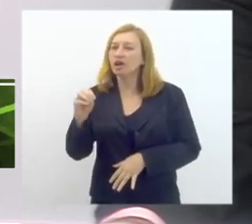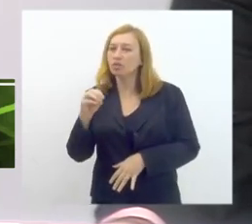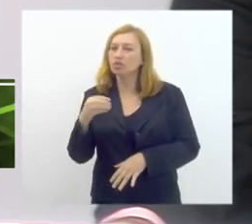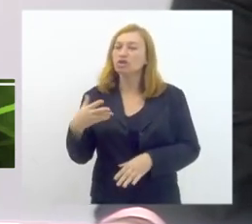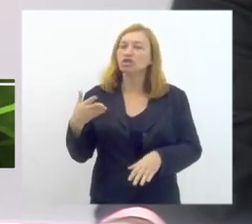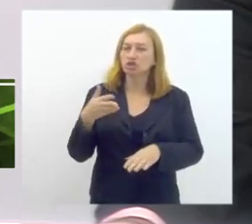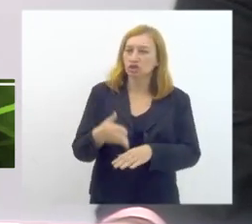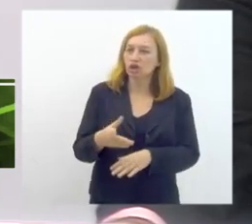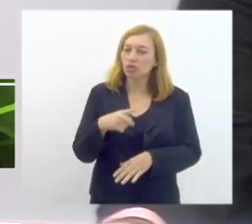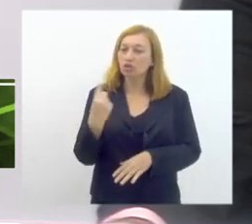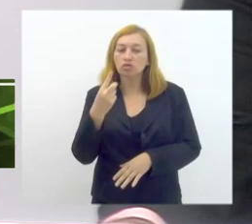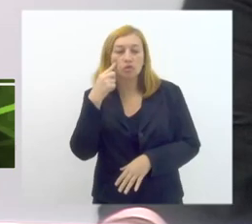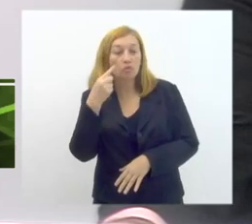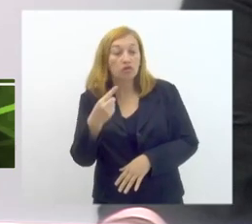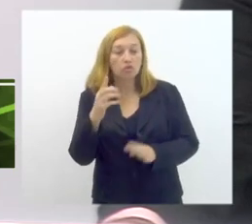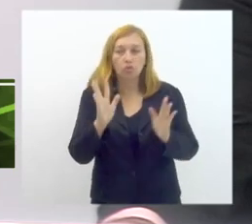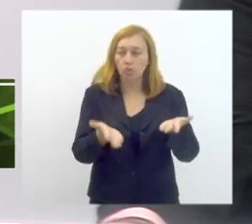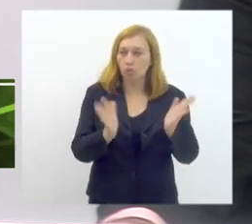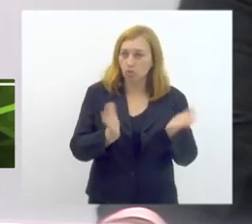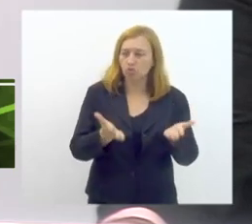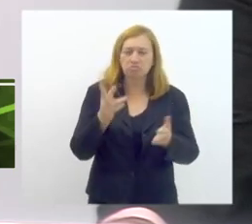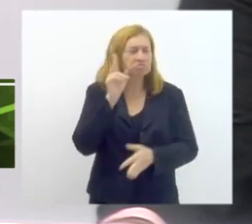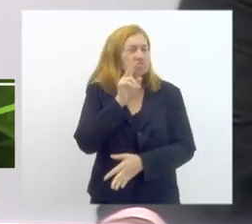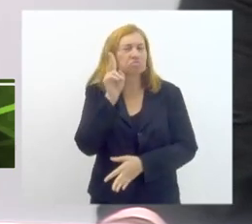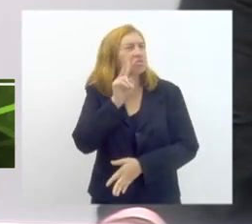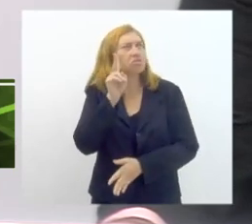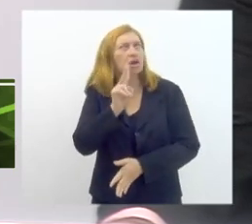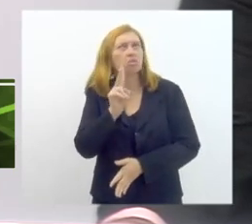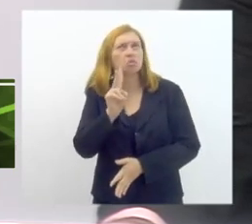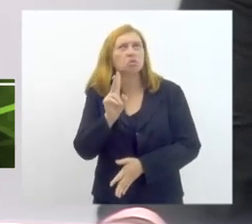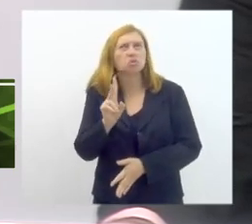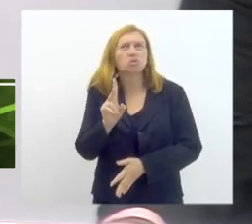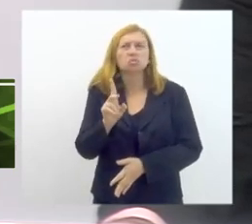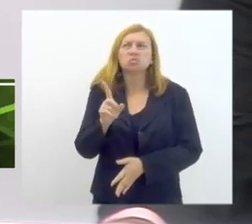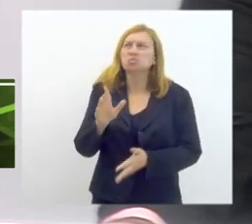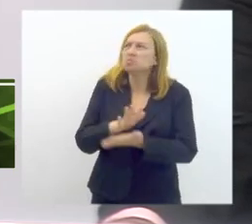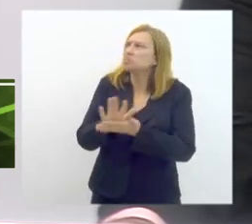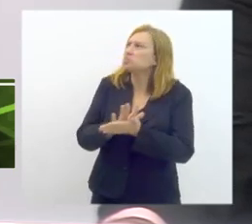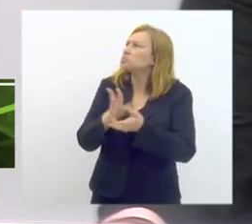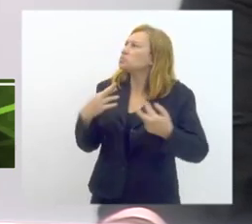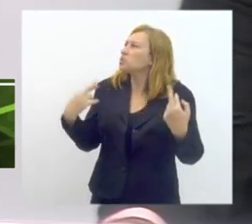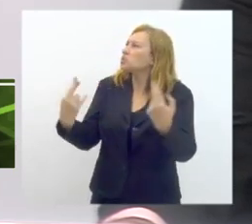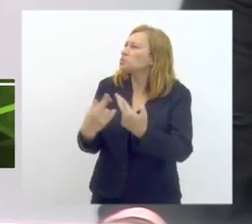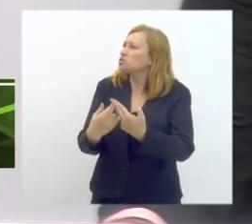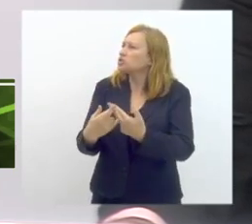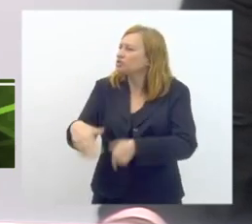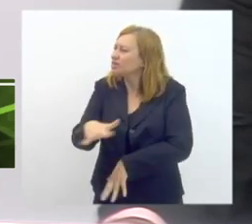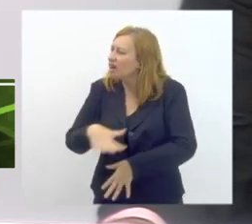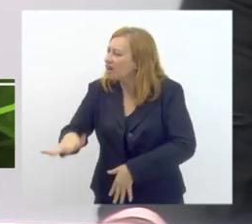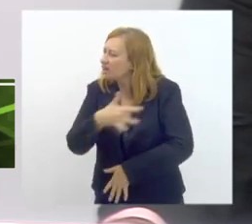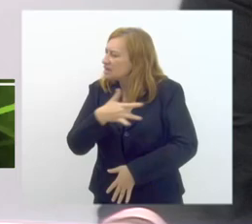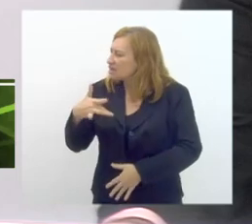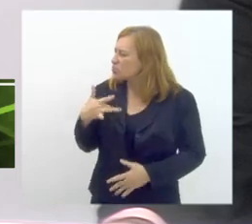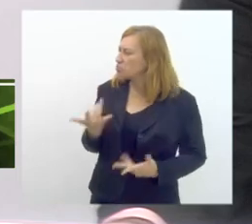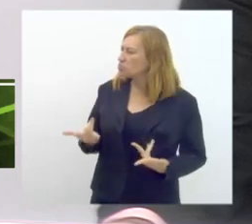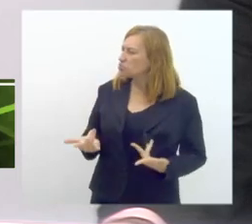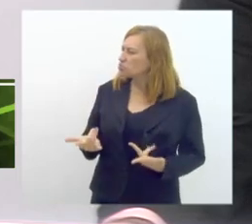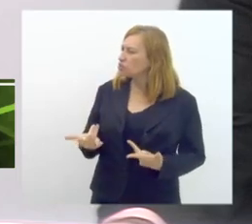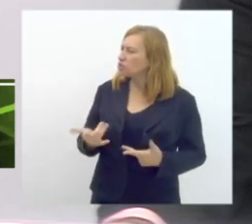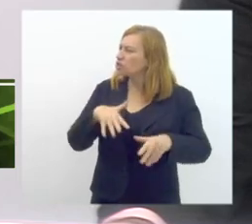ao que nós estamos vendo. Eu não me lembro de nenhuma reunião que fosse da área da saúde